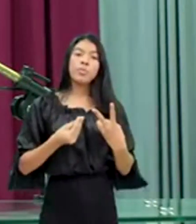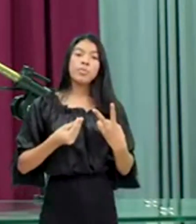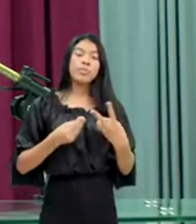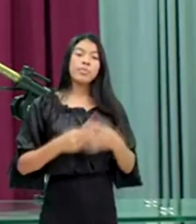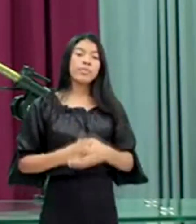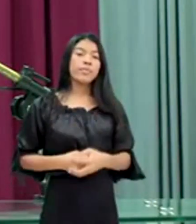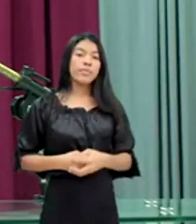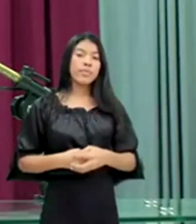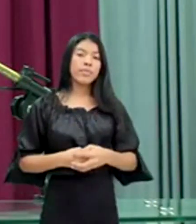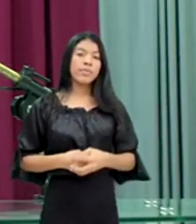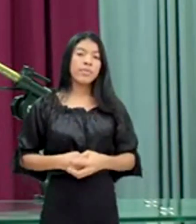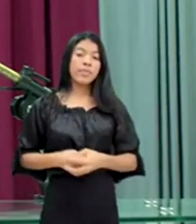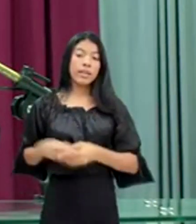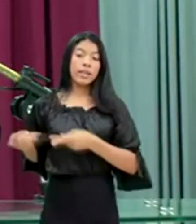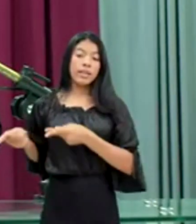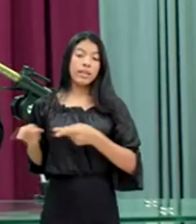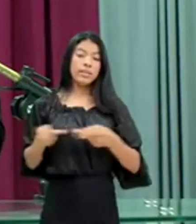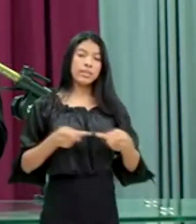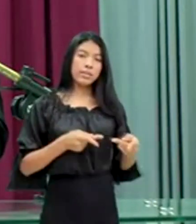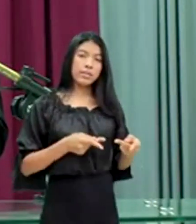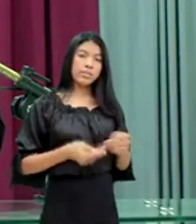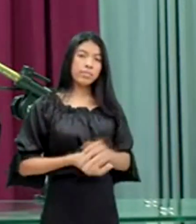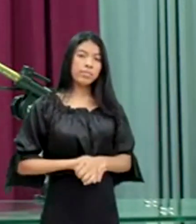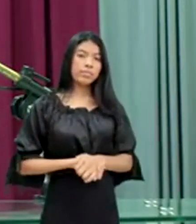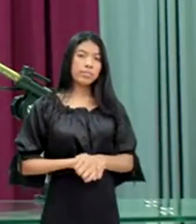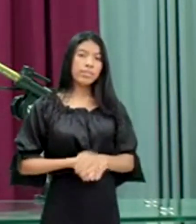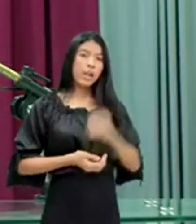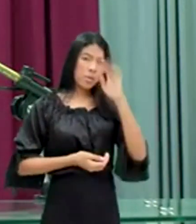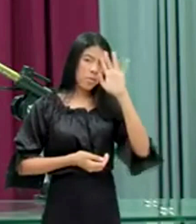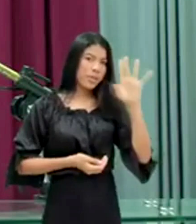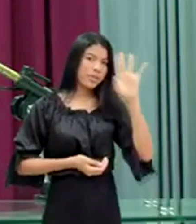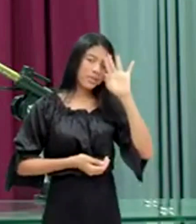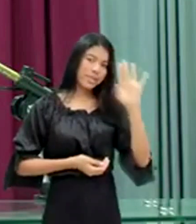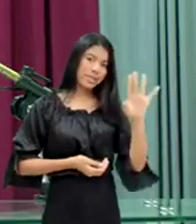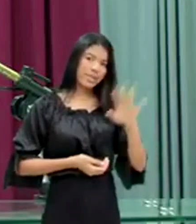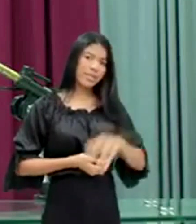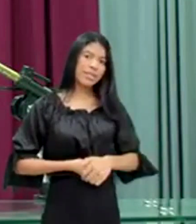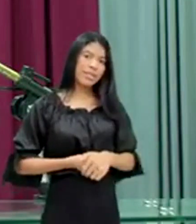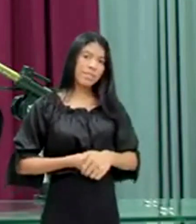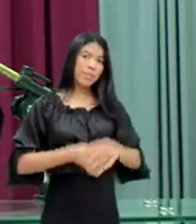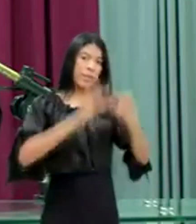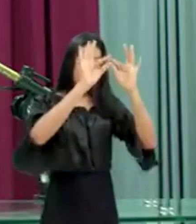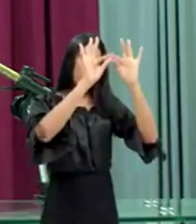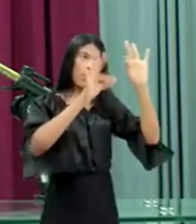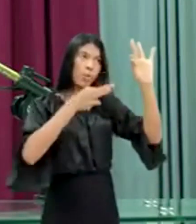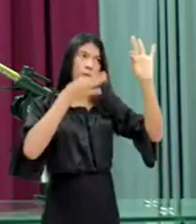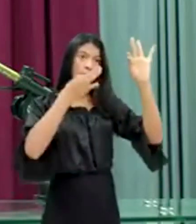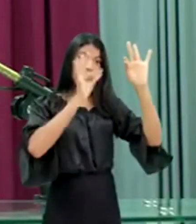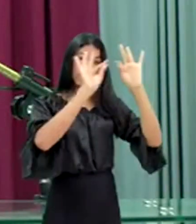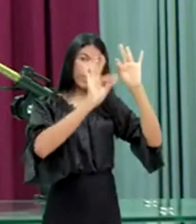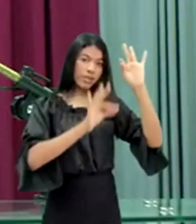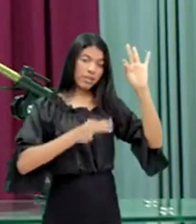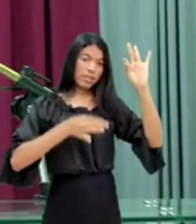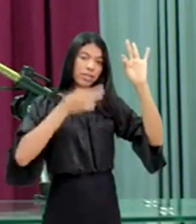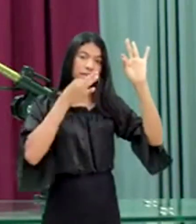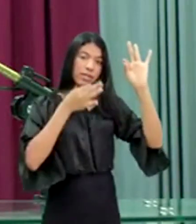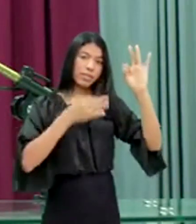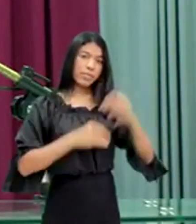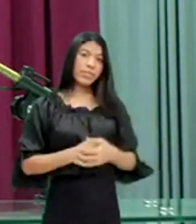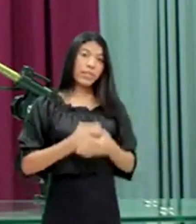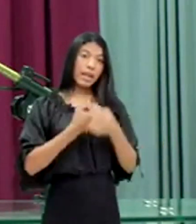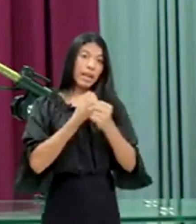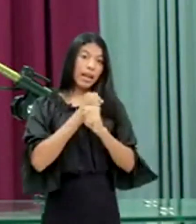de como a terra era boa. Um cacho de uvas que 2 homens colocaram numa haste